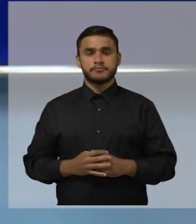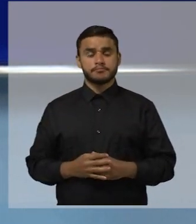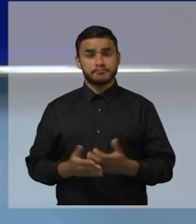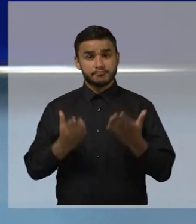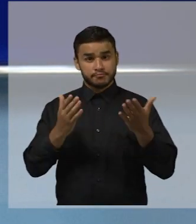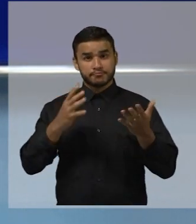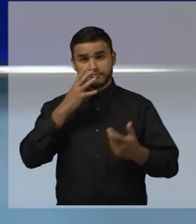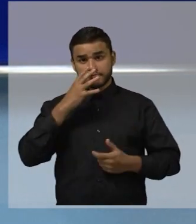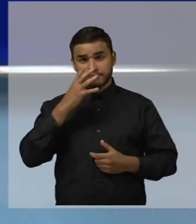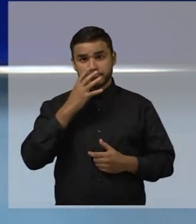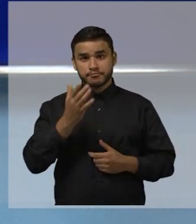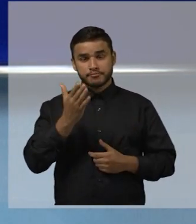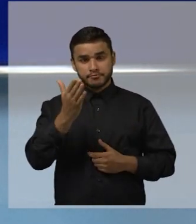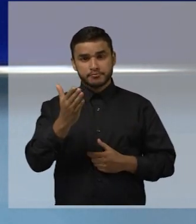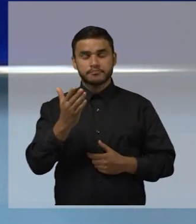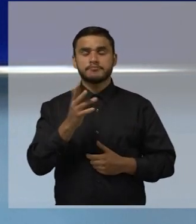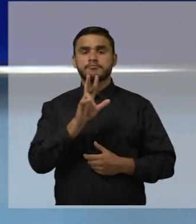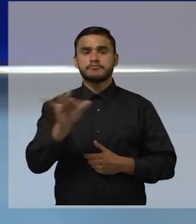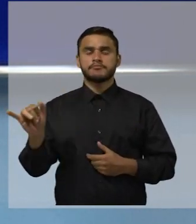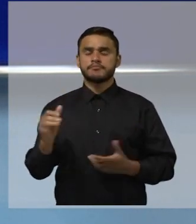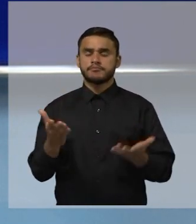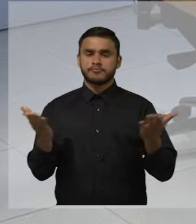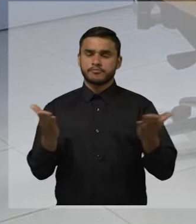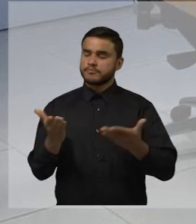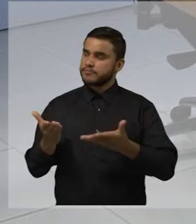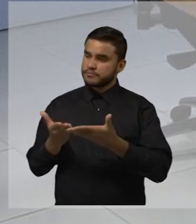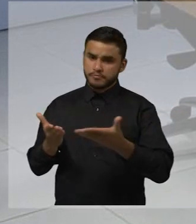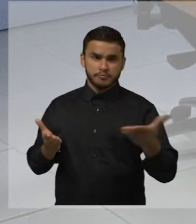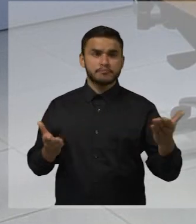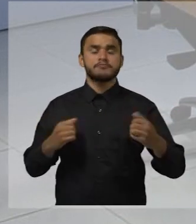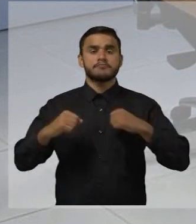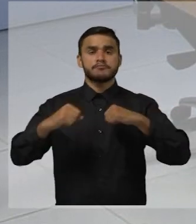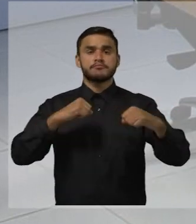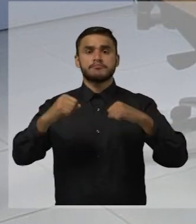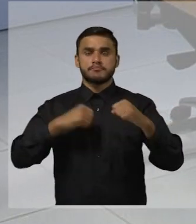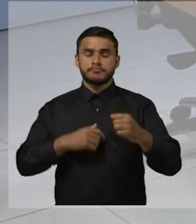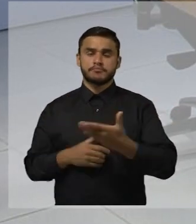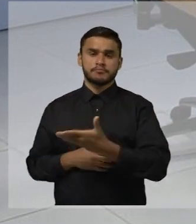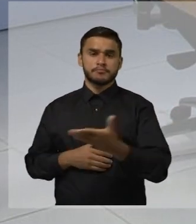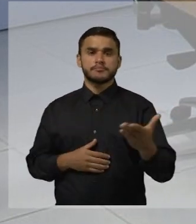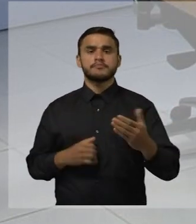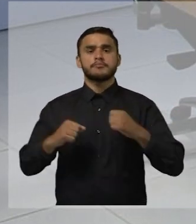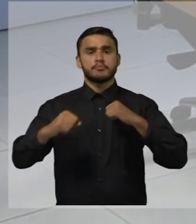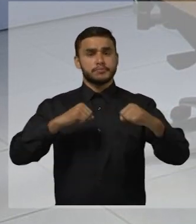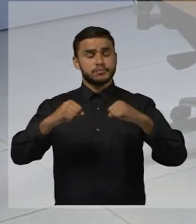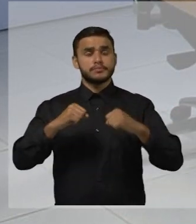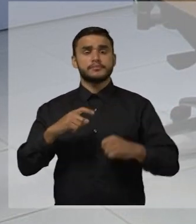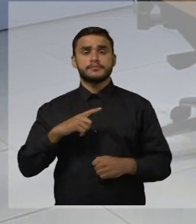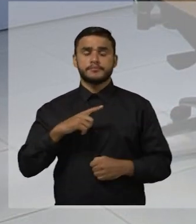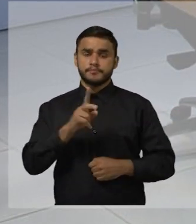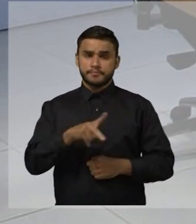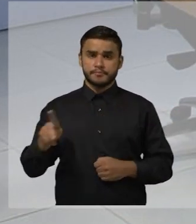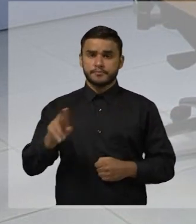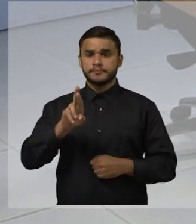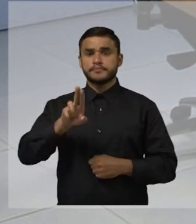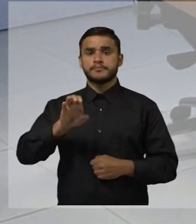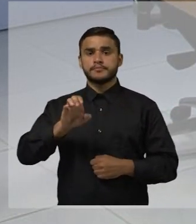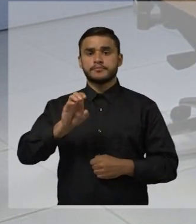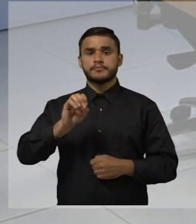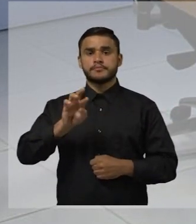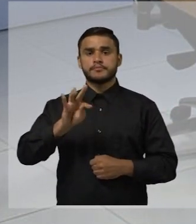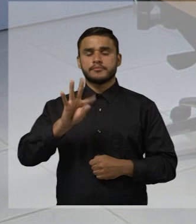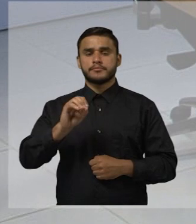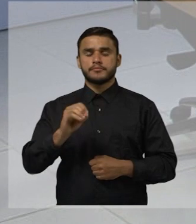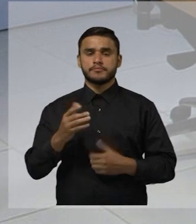você assinante que ligou agora, nós temos hoje as participações compondo a nossa banca de debatedores, os professores Roberto Martins Rodrigues,